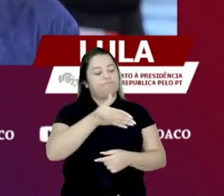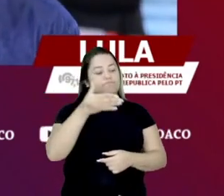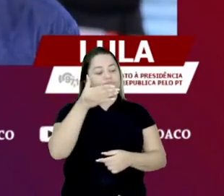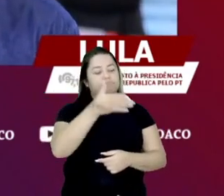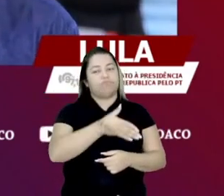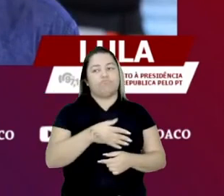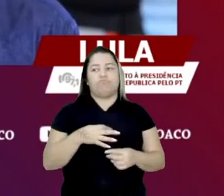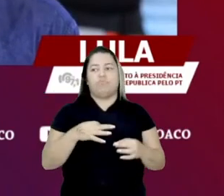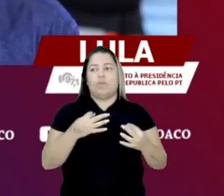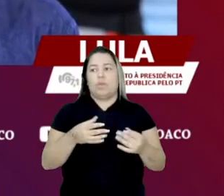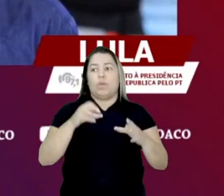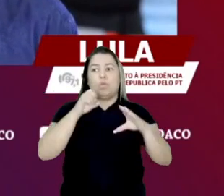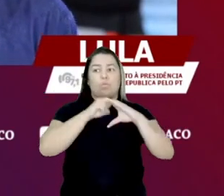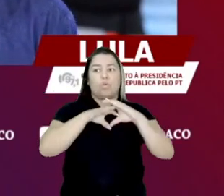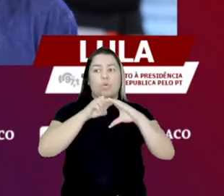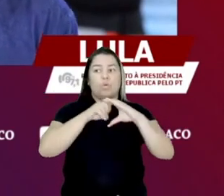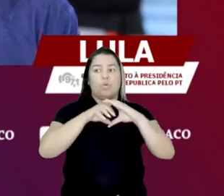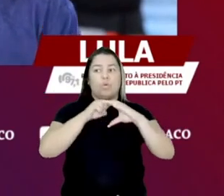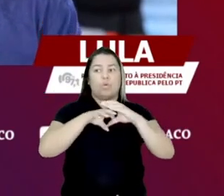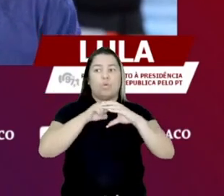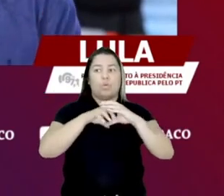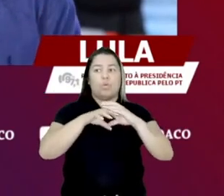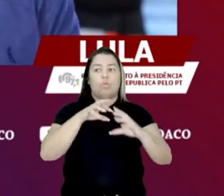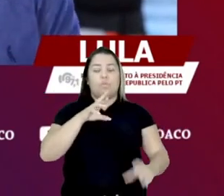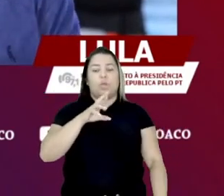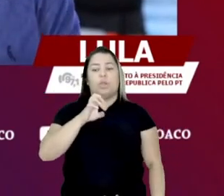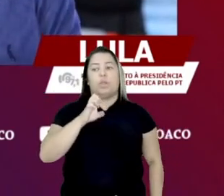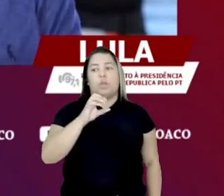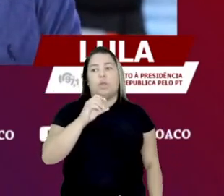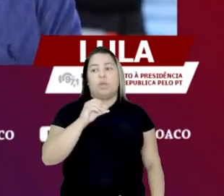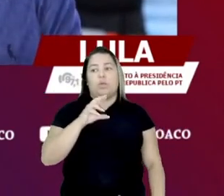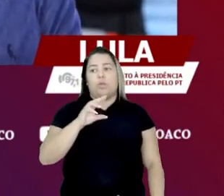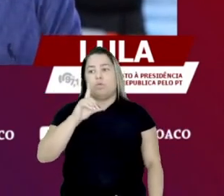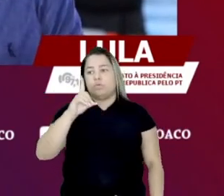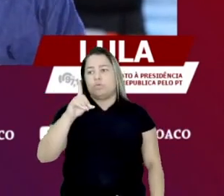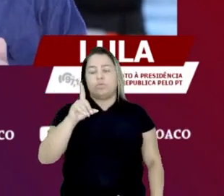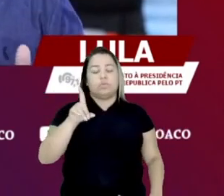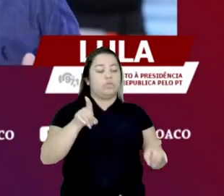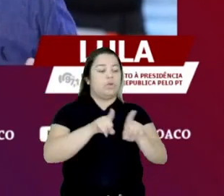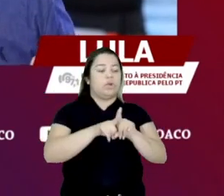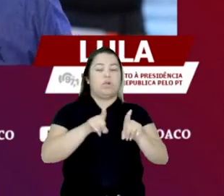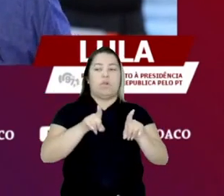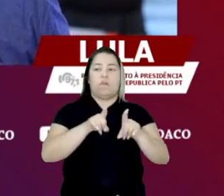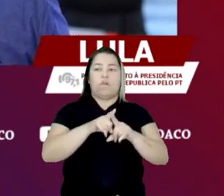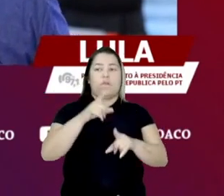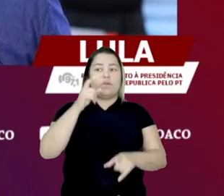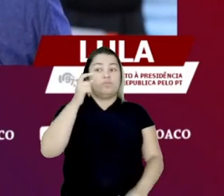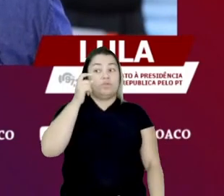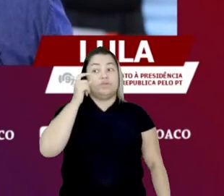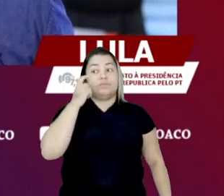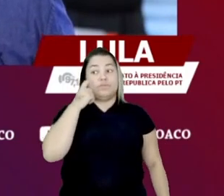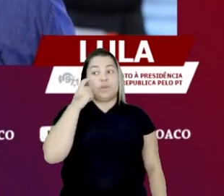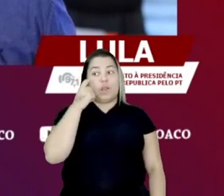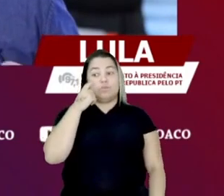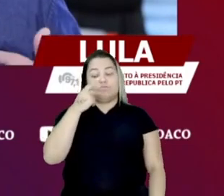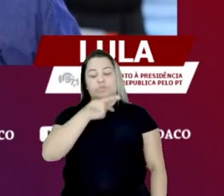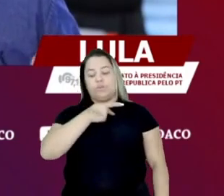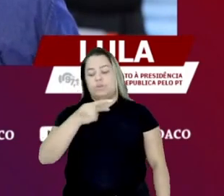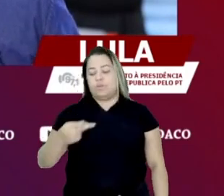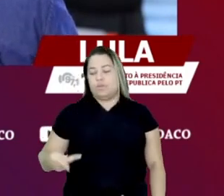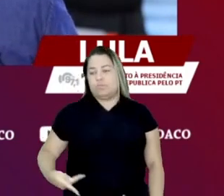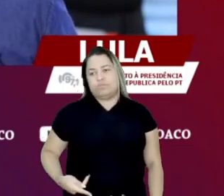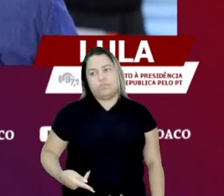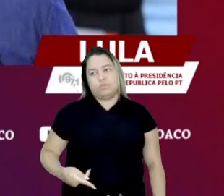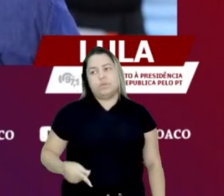que interessar à sociedade brasileira. E quando as pessoas falam de censura, Jefferson, se tem um